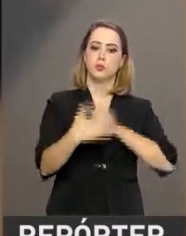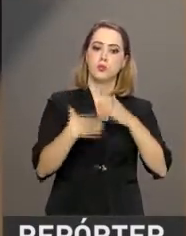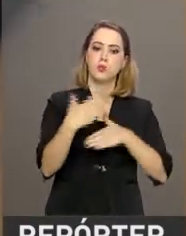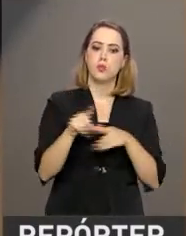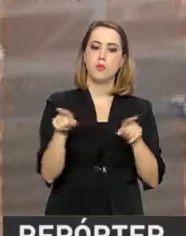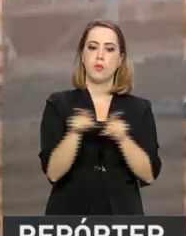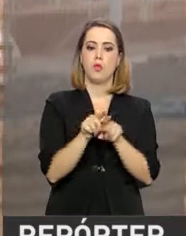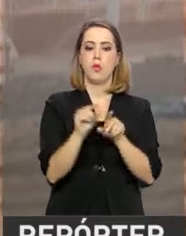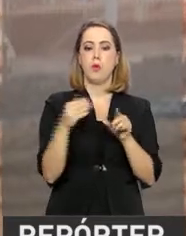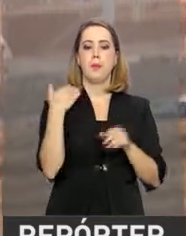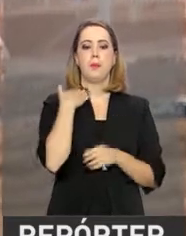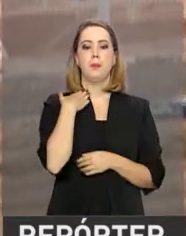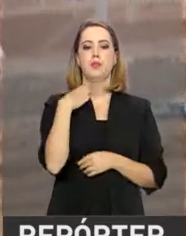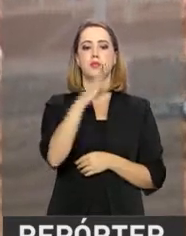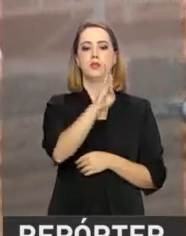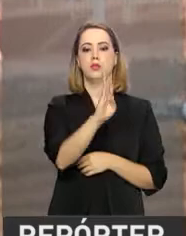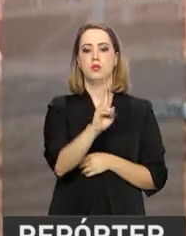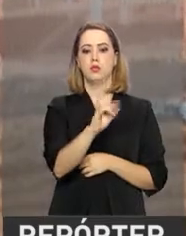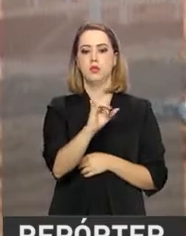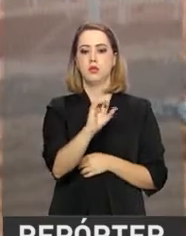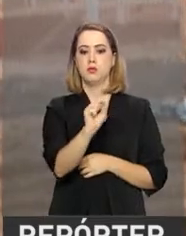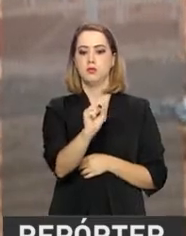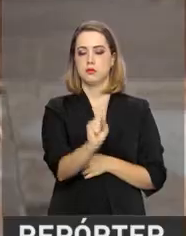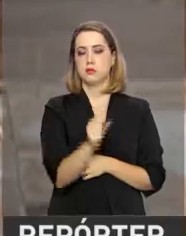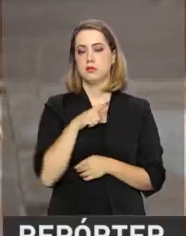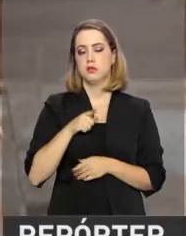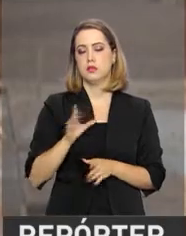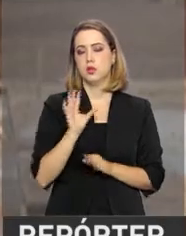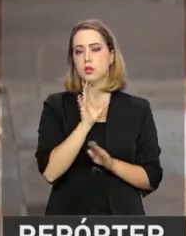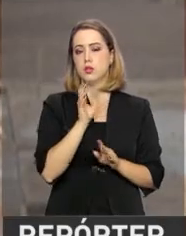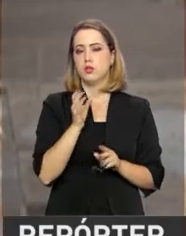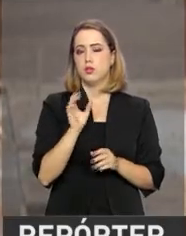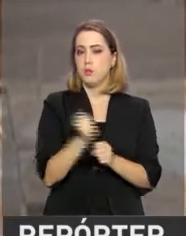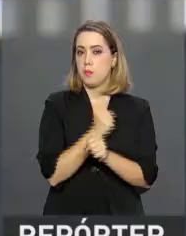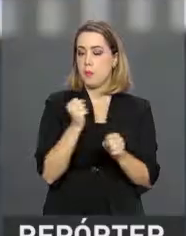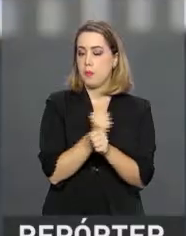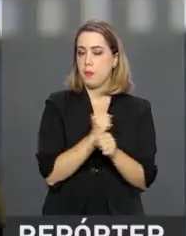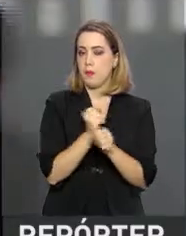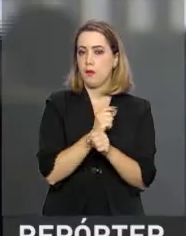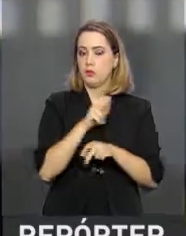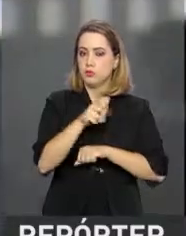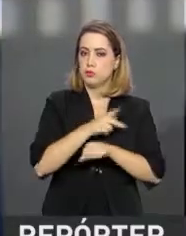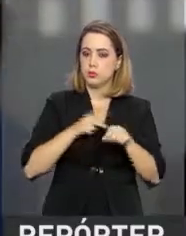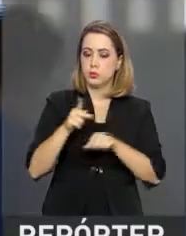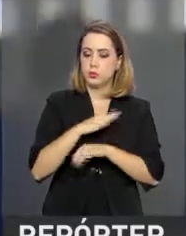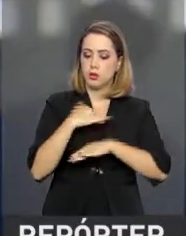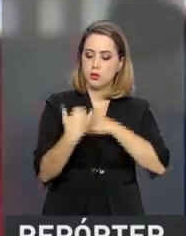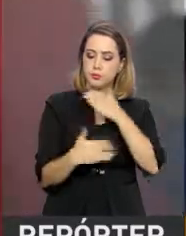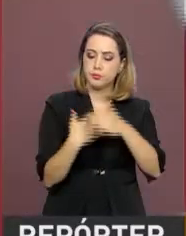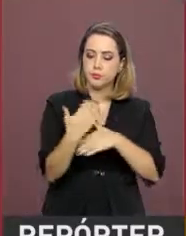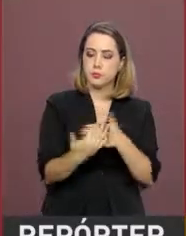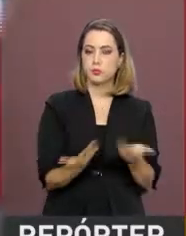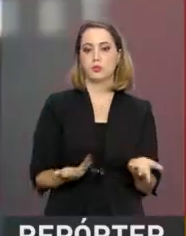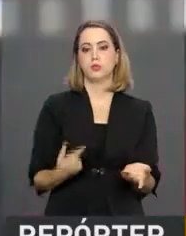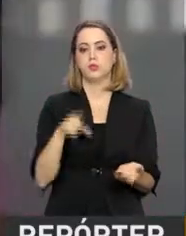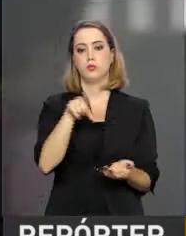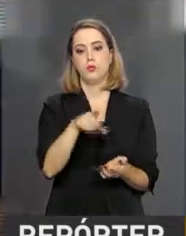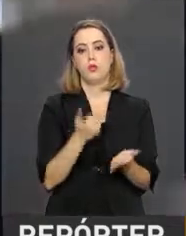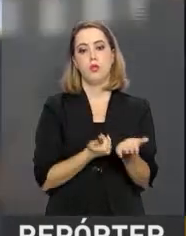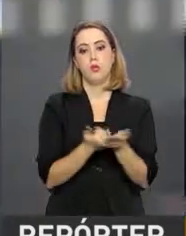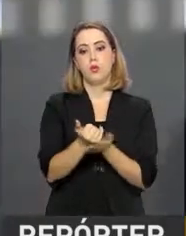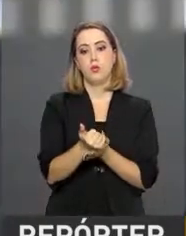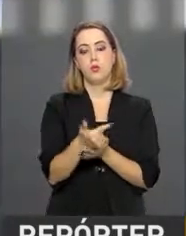banco do brasil e ex que vai financiar projetos de infraestrutura em países em desenvolvimento o momento desde 2009 os países se reúnem em